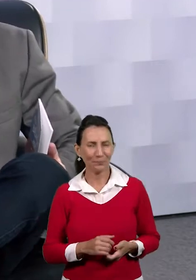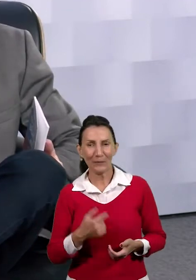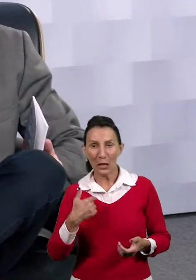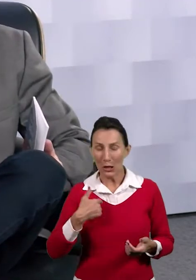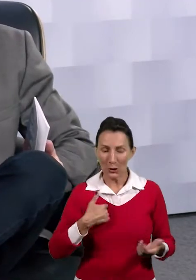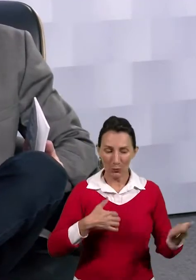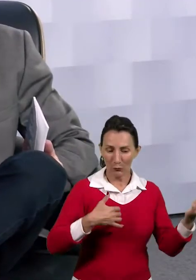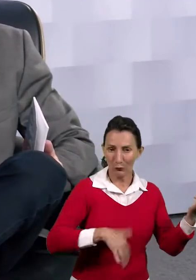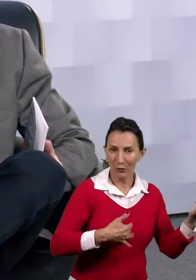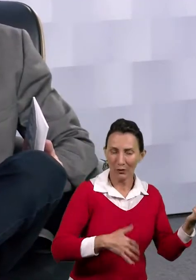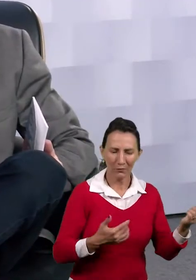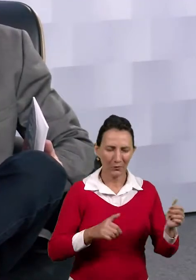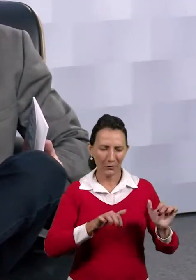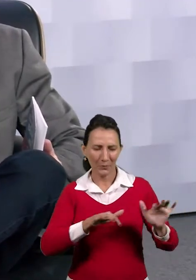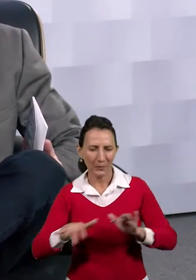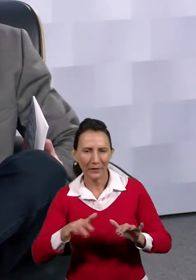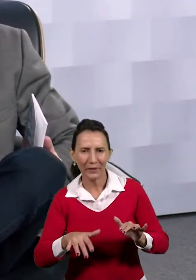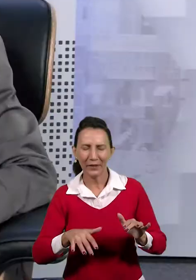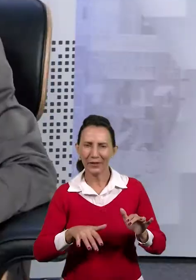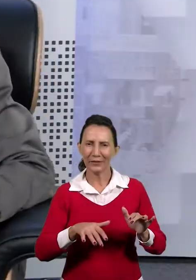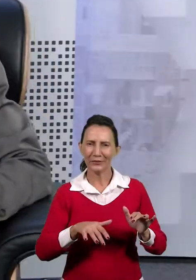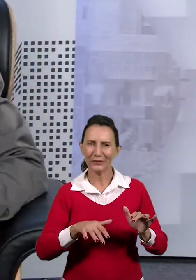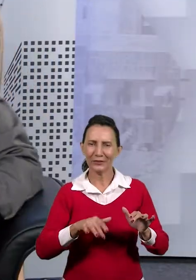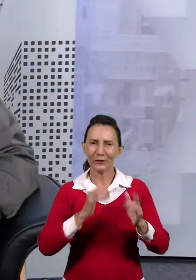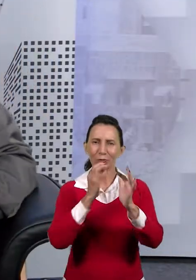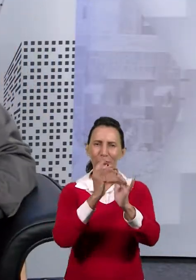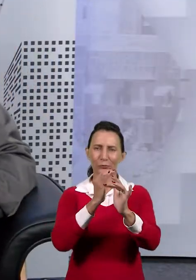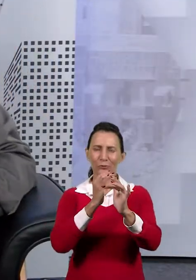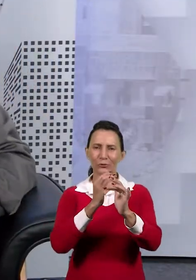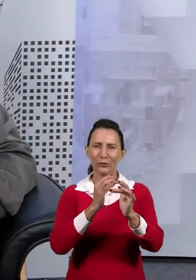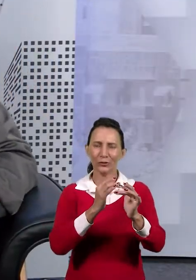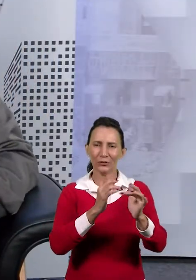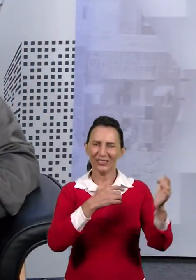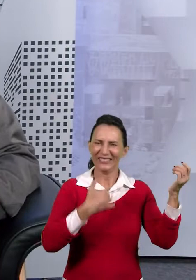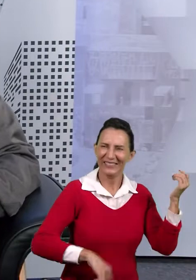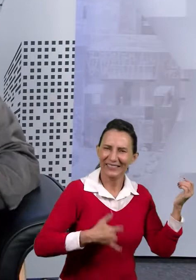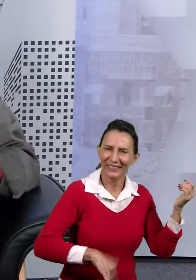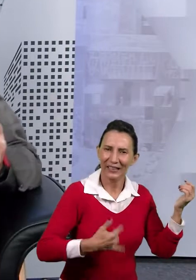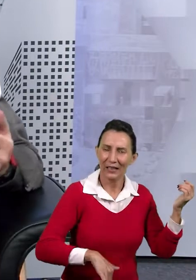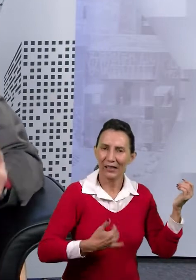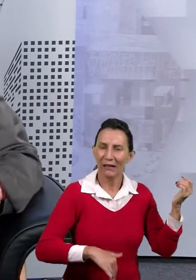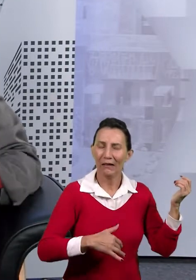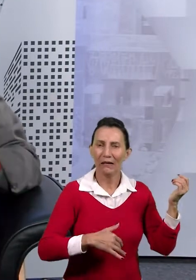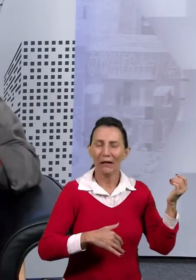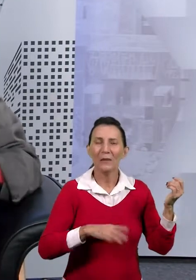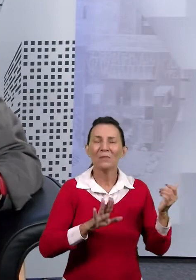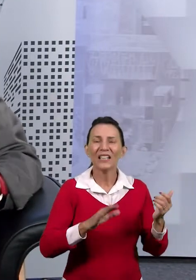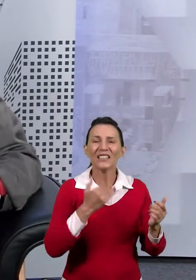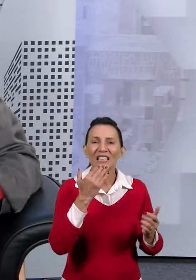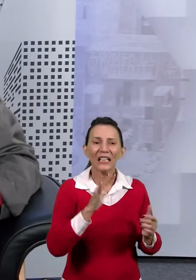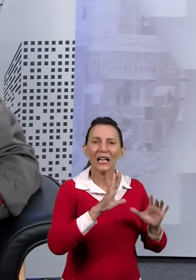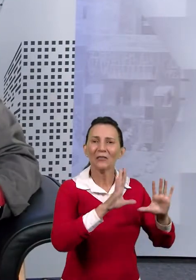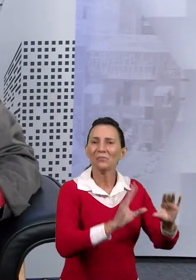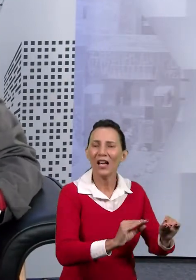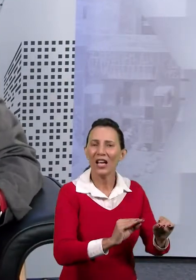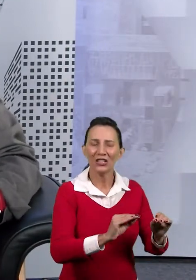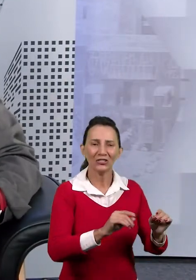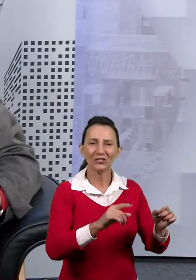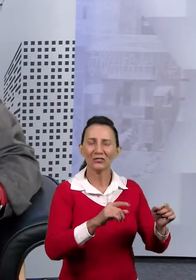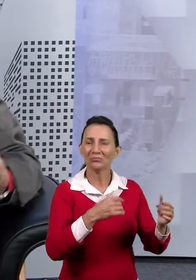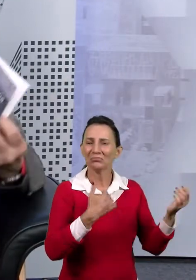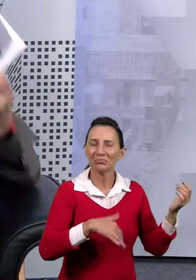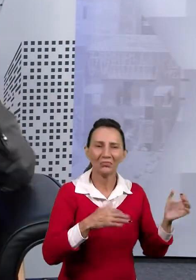um piano, um sax, uma guitarra, você não tem quem toque. Aquilo vai acabar tornando-se uma peça de